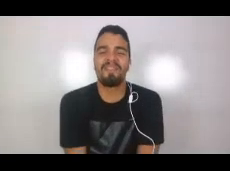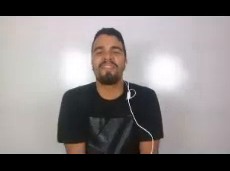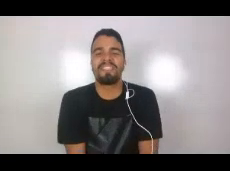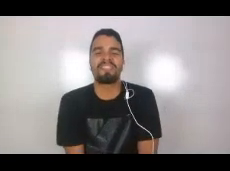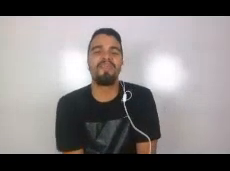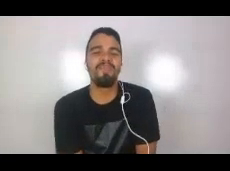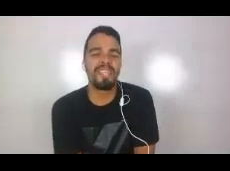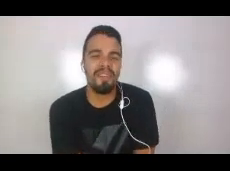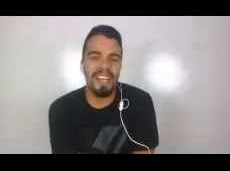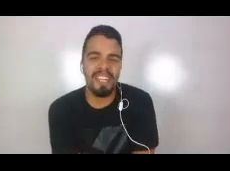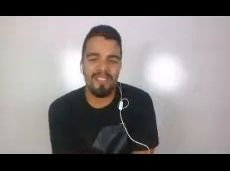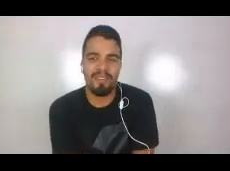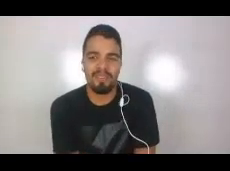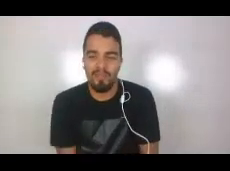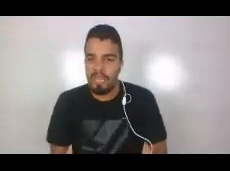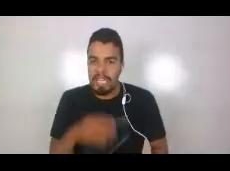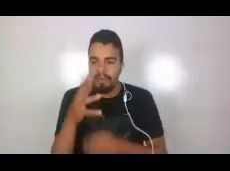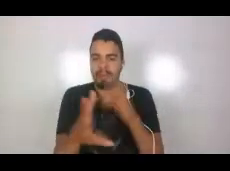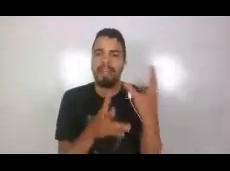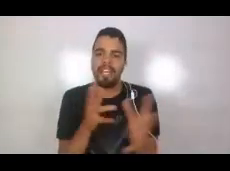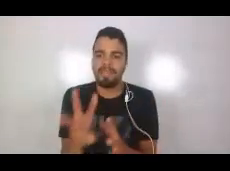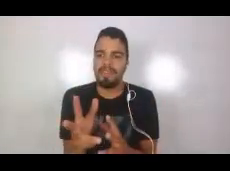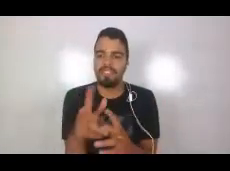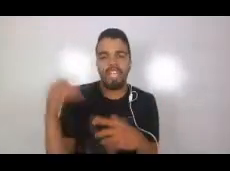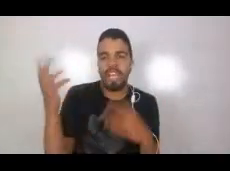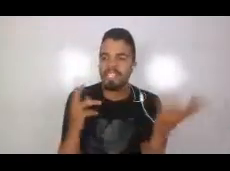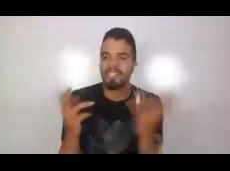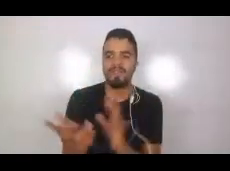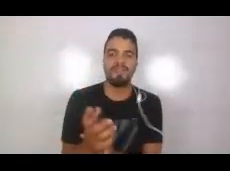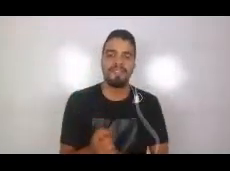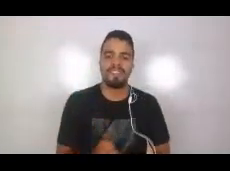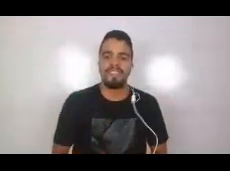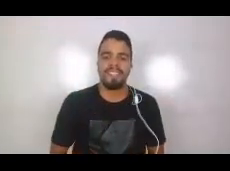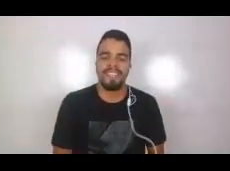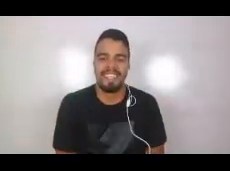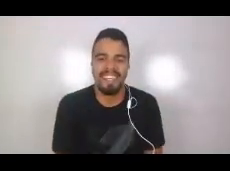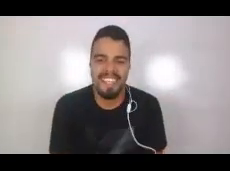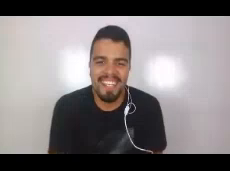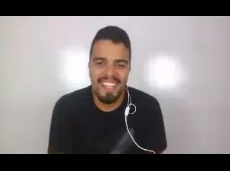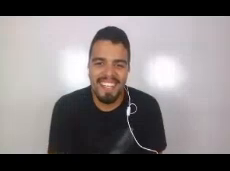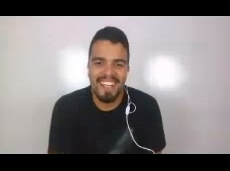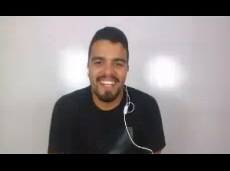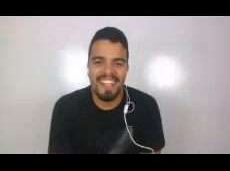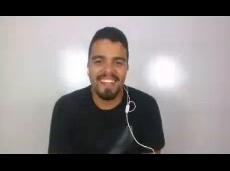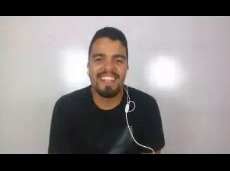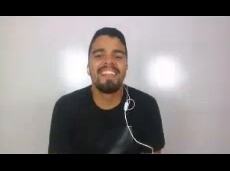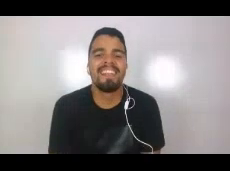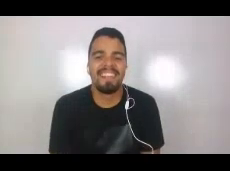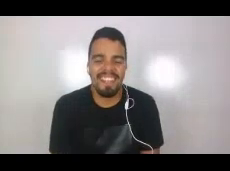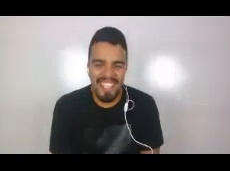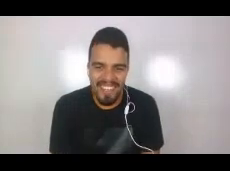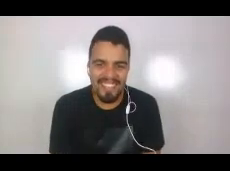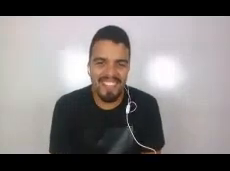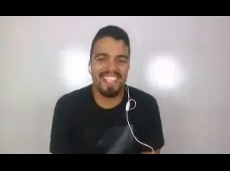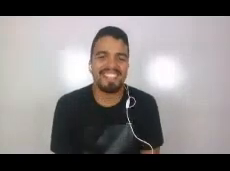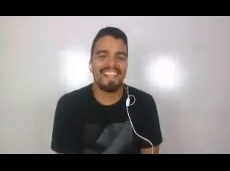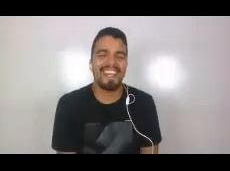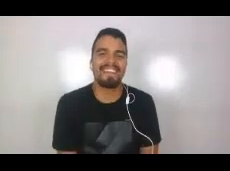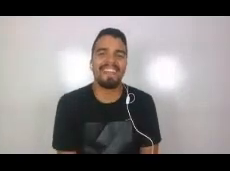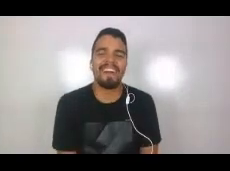E você se comunica com eles como? Com Libra mesmo? É o gesto? Libras mesmo, Libra mesmo.